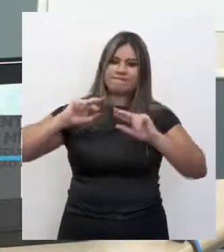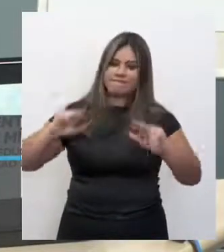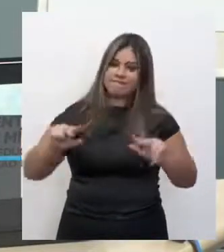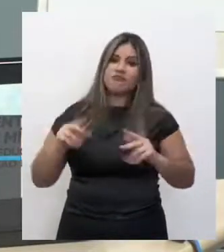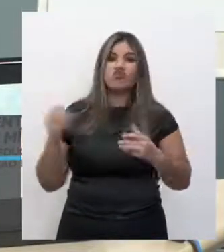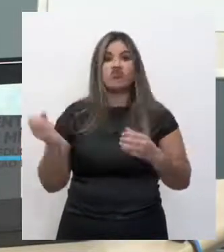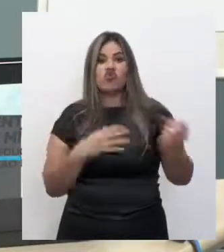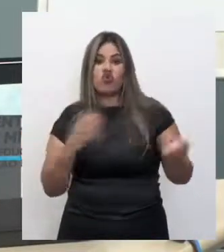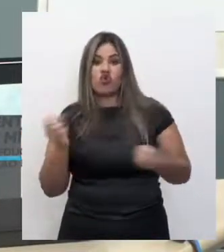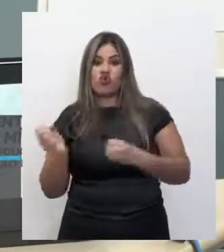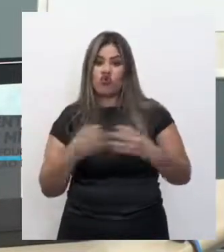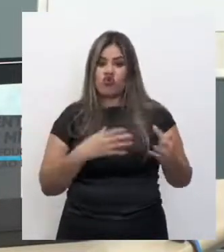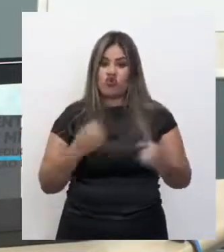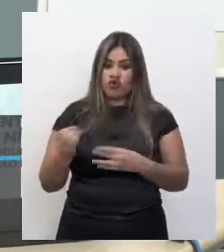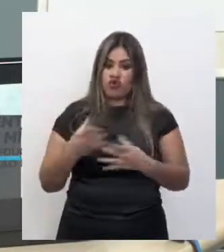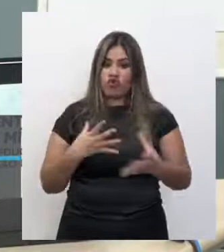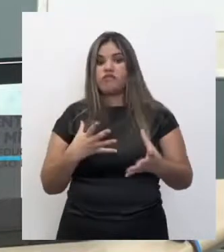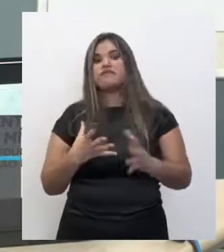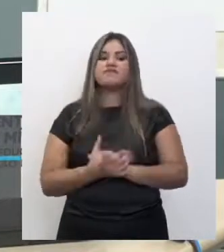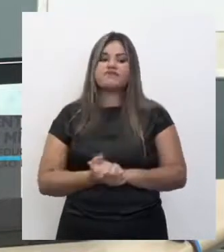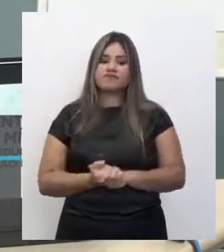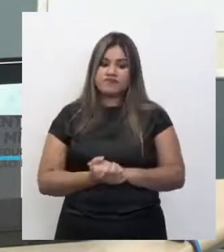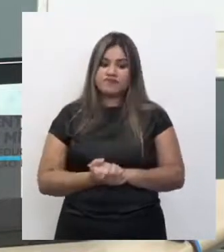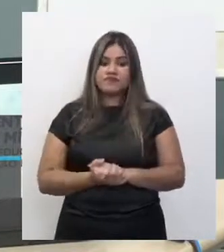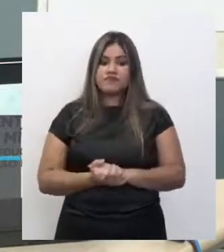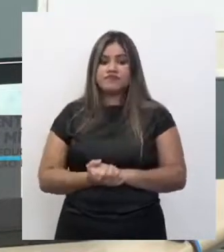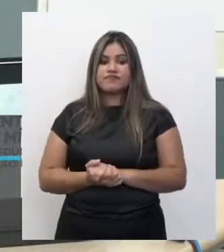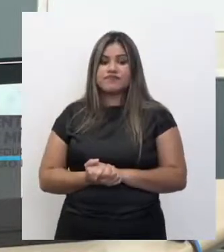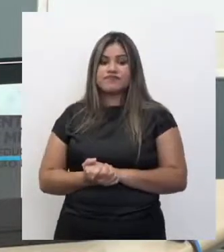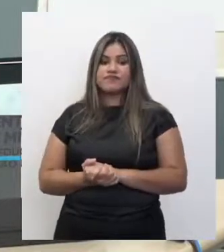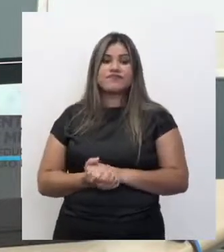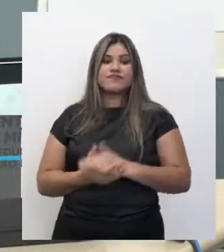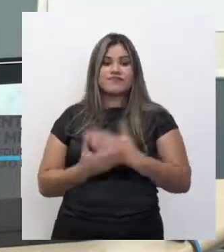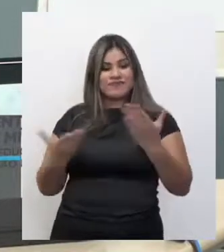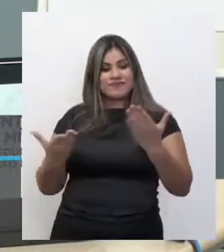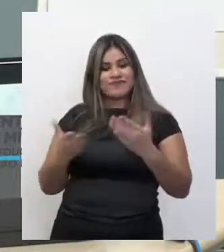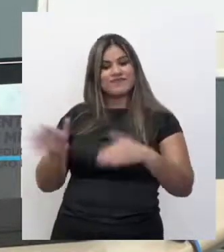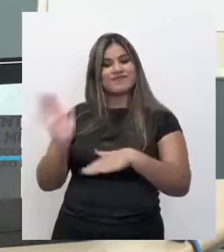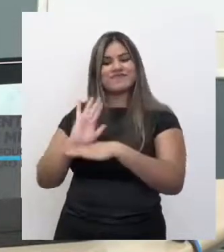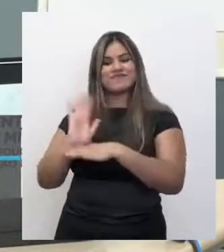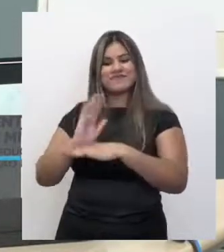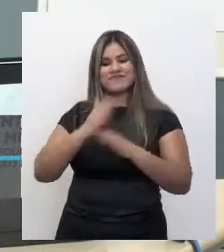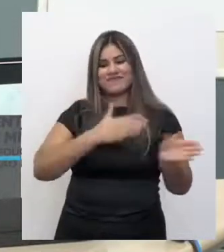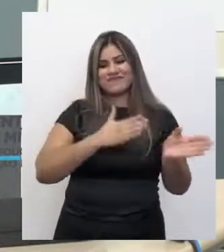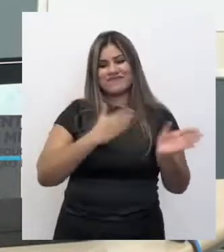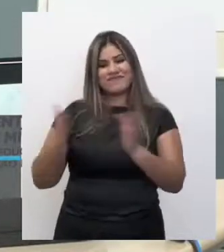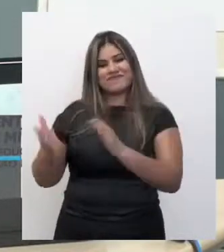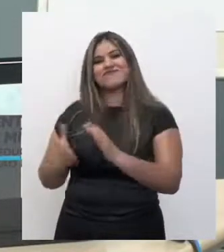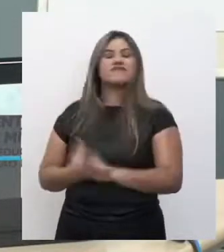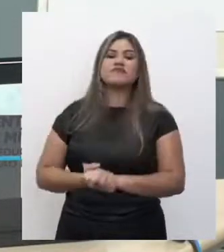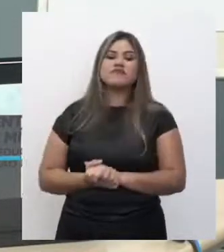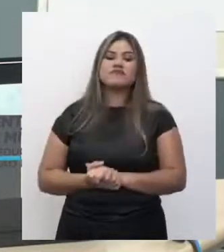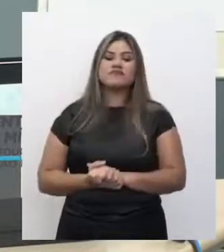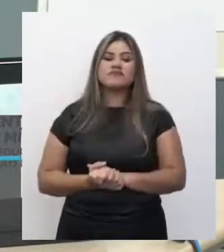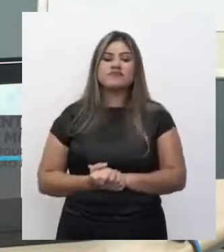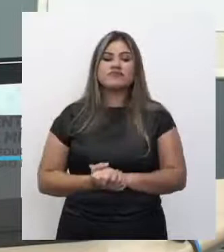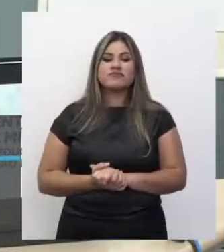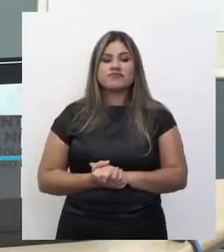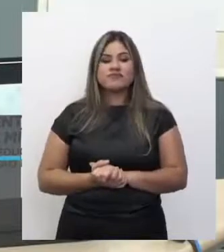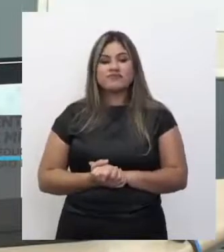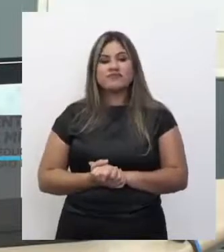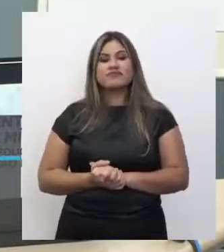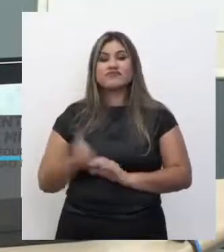não tinha, acionamos conhecimentos prévios de quem tinha e vamos ao vídeo para a gente apresentar esse blogueiro e